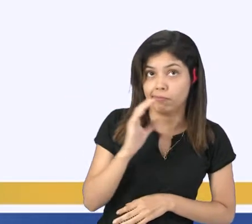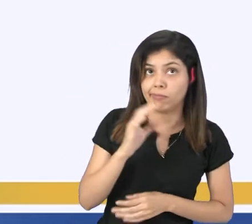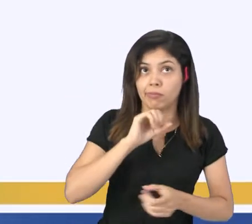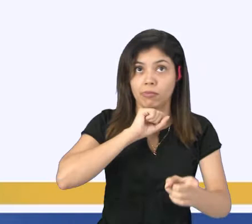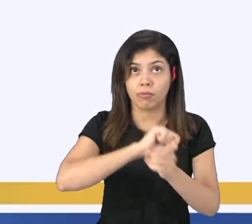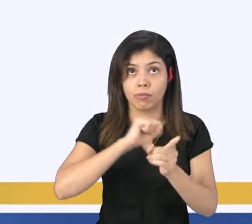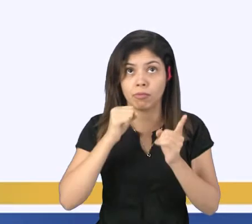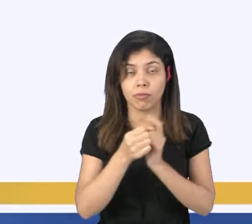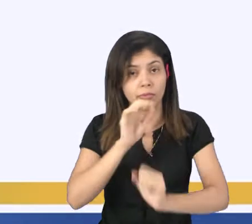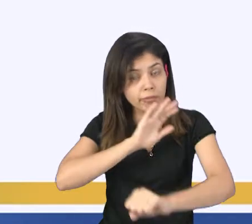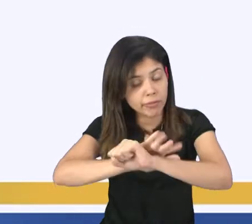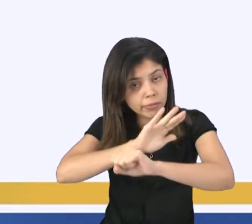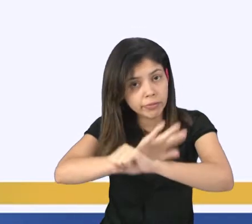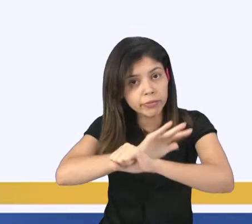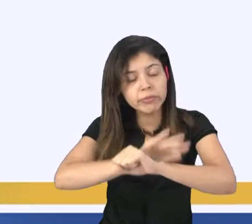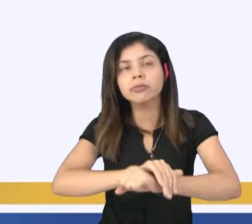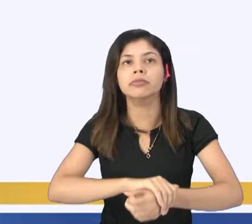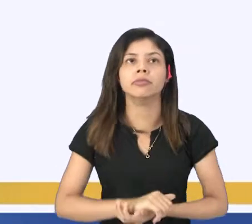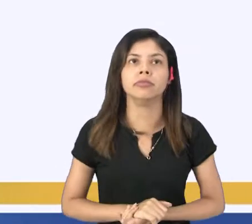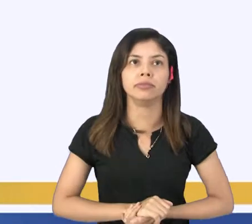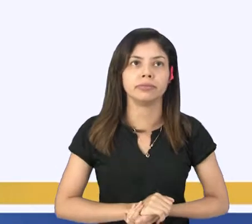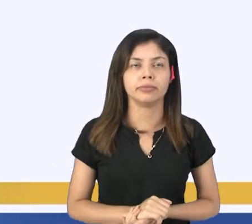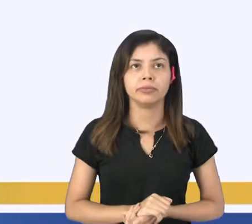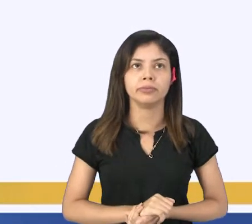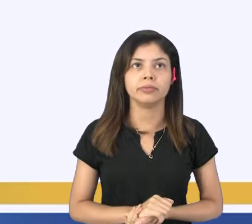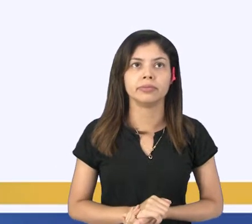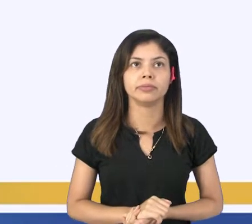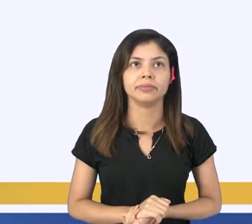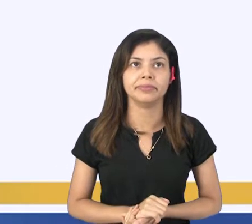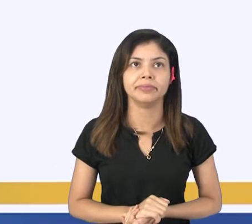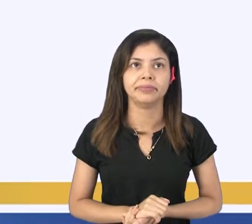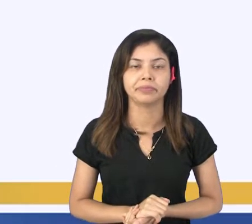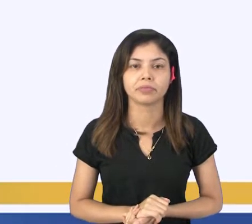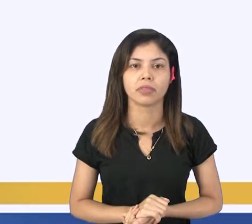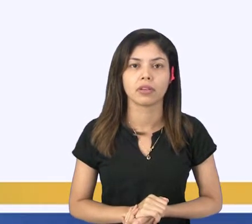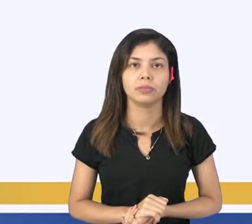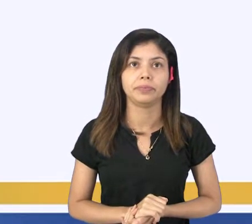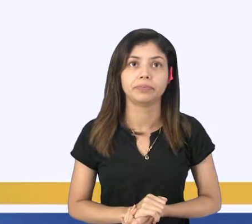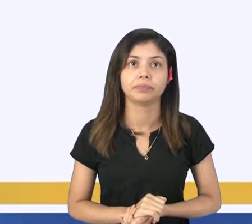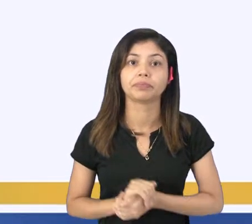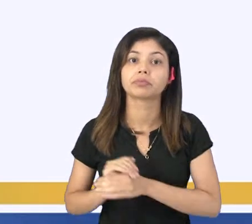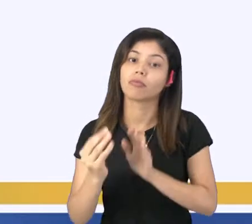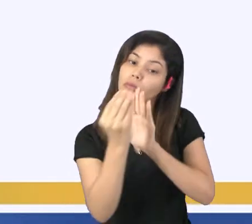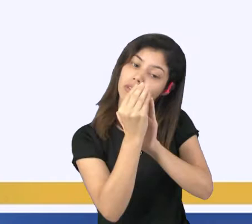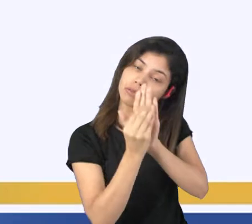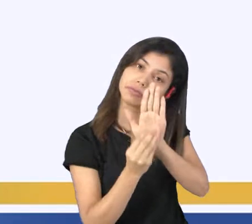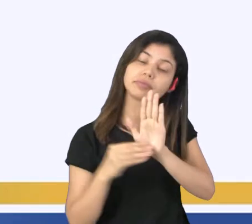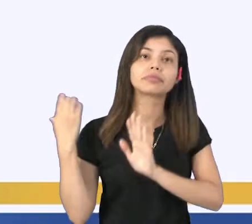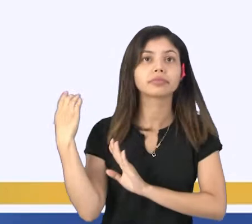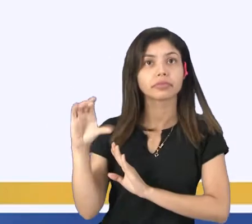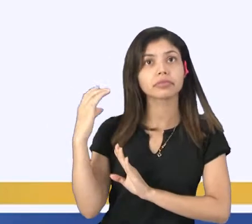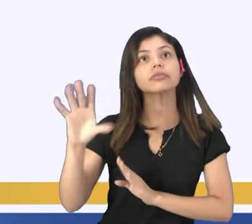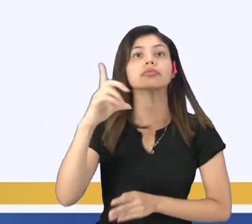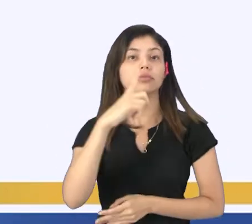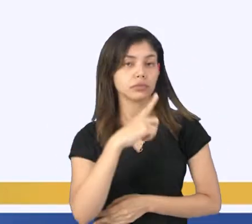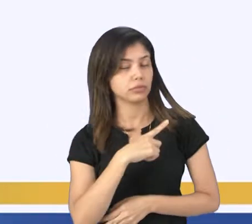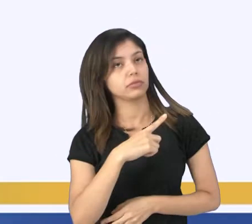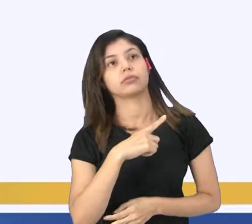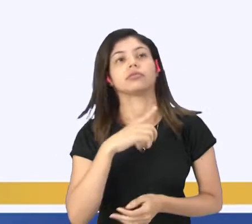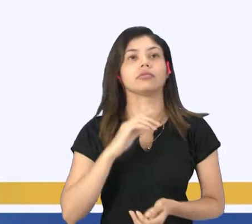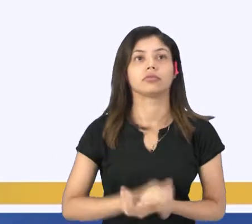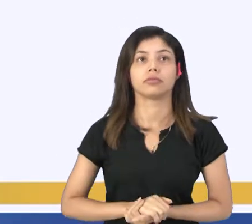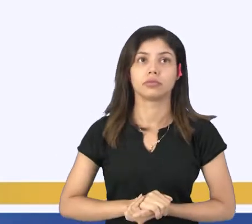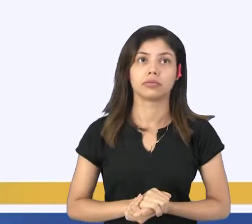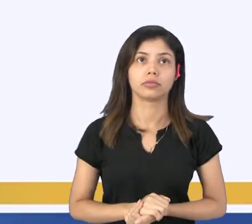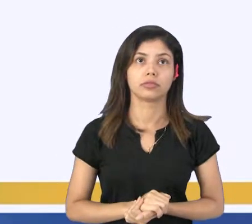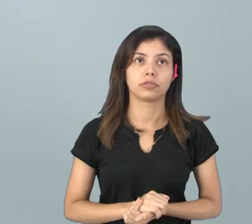de solidariedade, né? Então, nós temos aí um padrão que a ciência está dizendo que existe